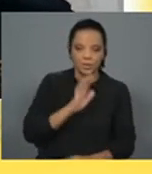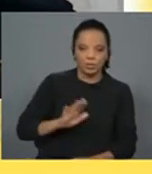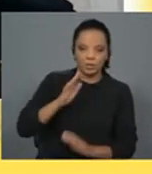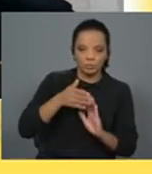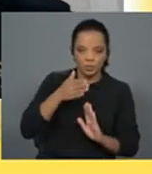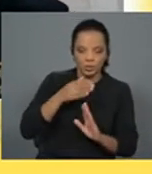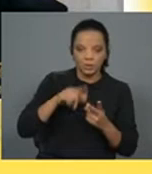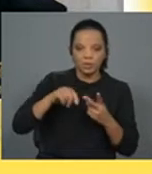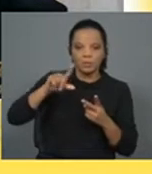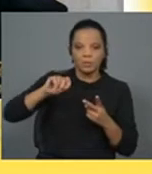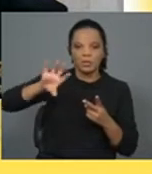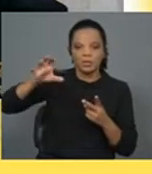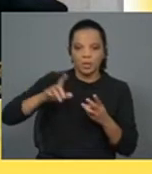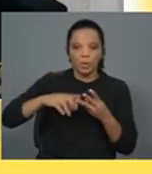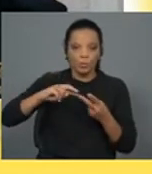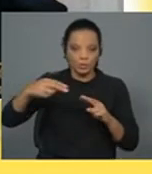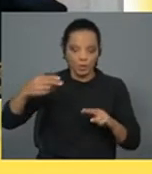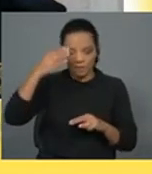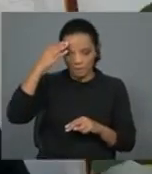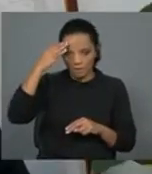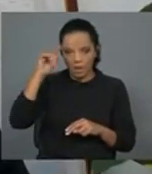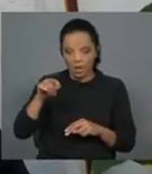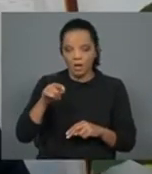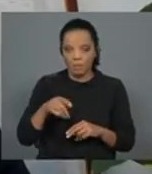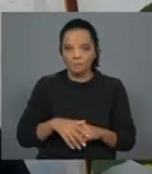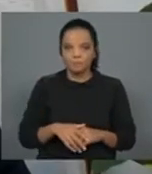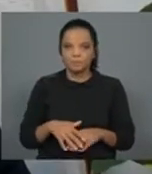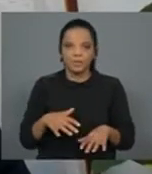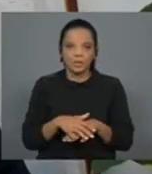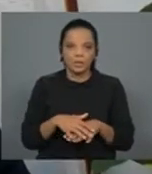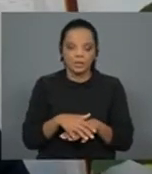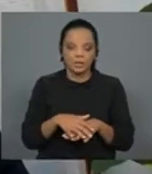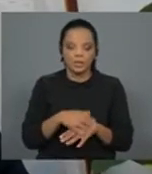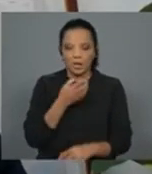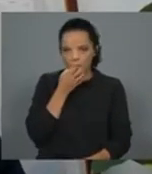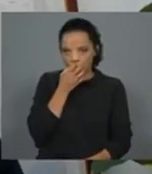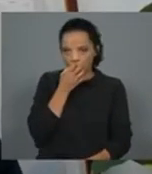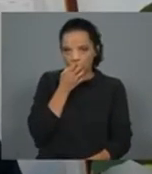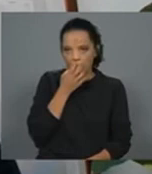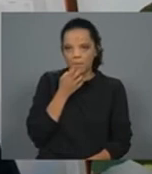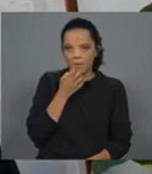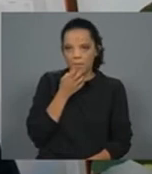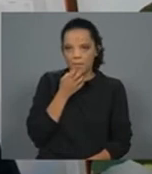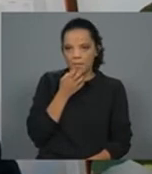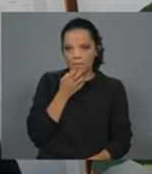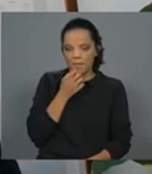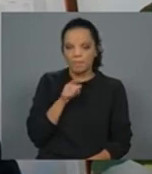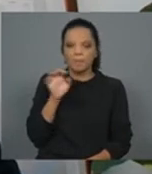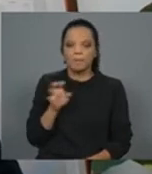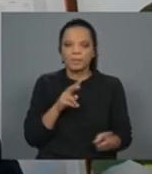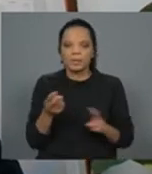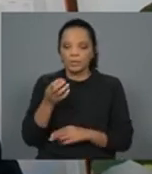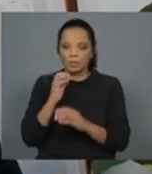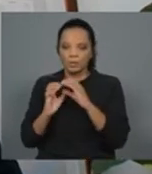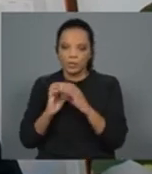planos distritais e municipais, prevêem exatamente o recurso a redes de rádios amadores, portanto, essas redes alternativas, numa